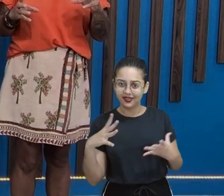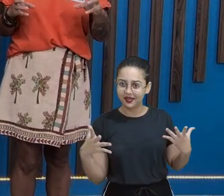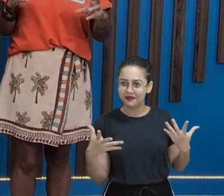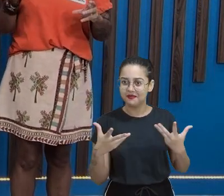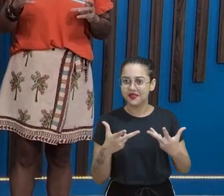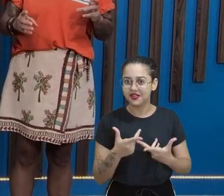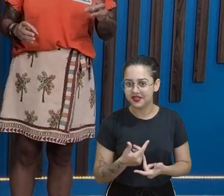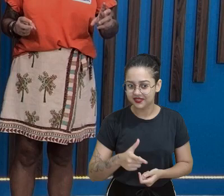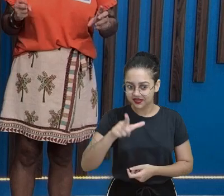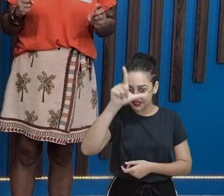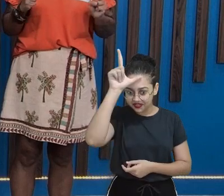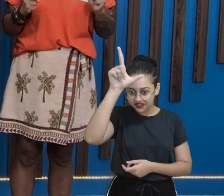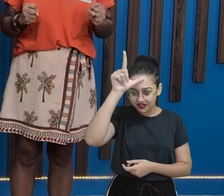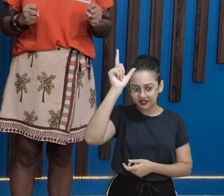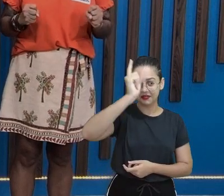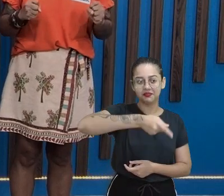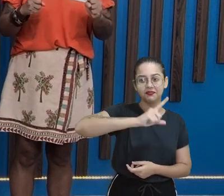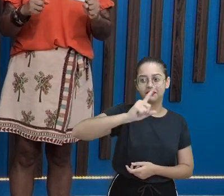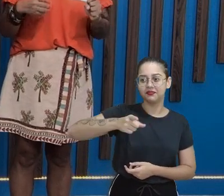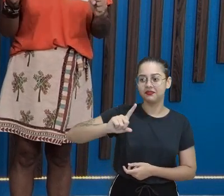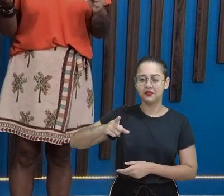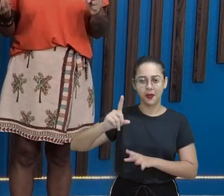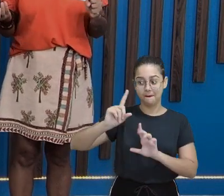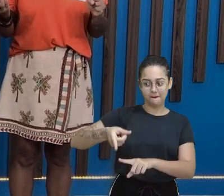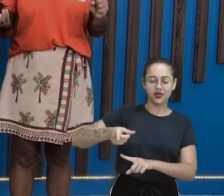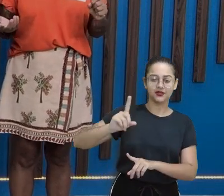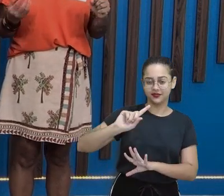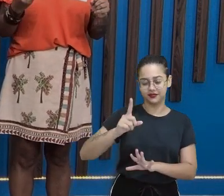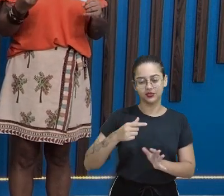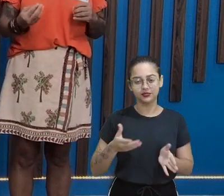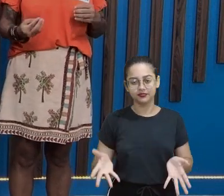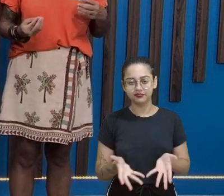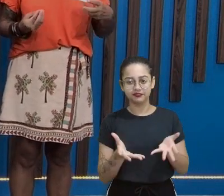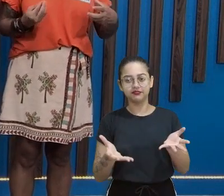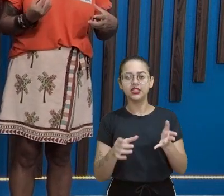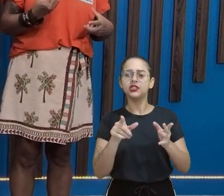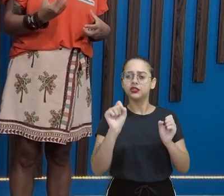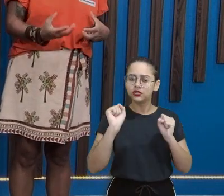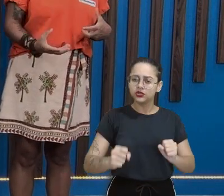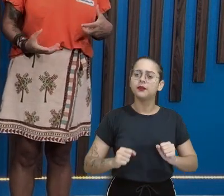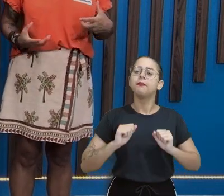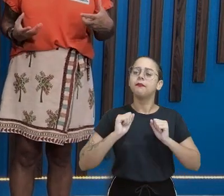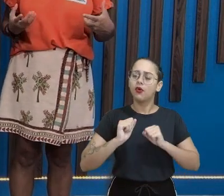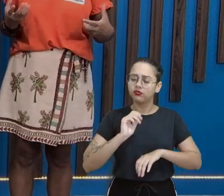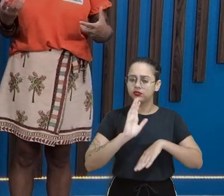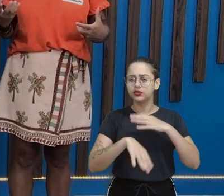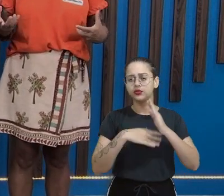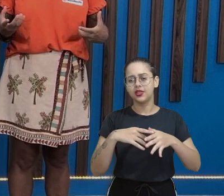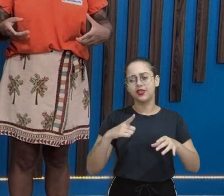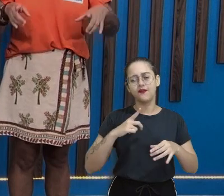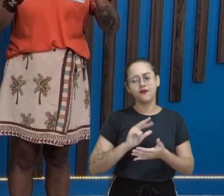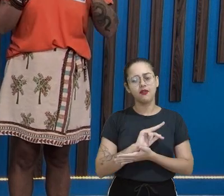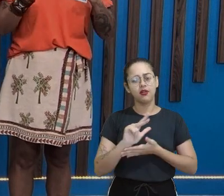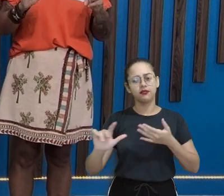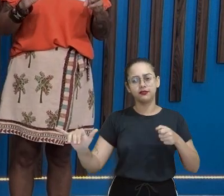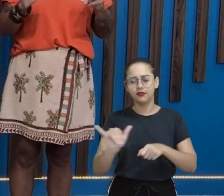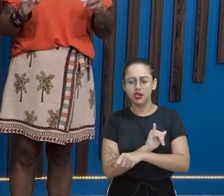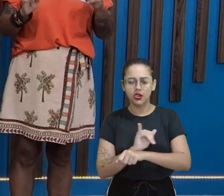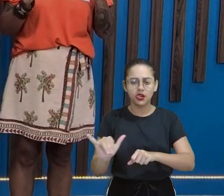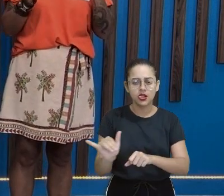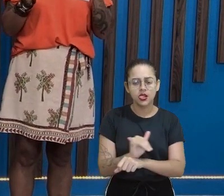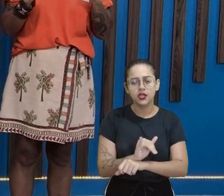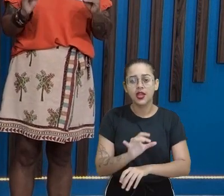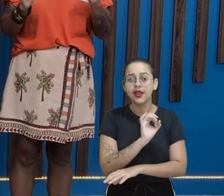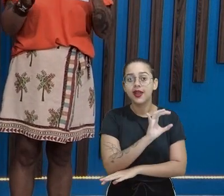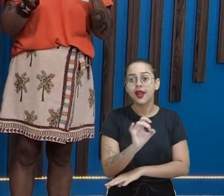coisa mais de liderança, mas como a gente já vem dizendo, isso pode sim ser desenvolvido, tem várias estratégias. E lembrando, gente,